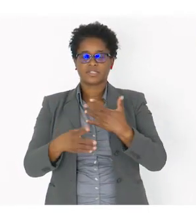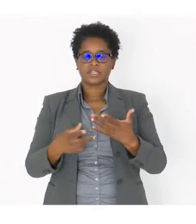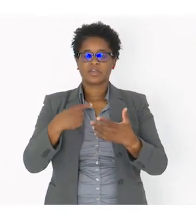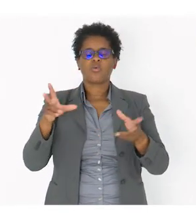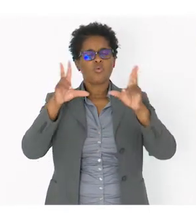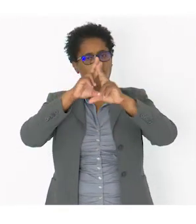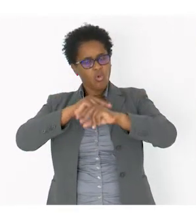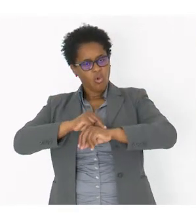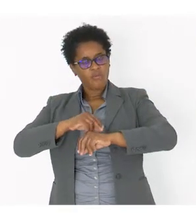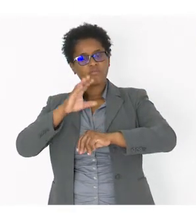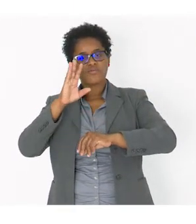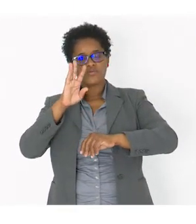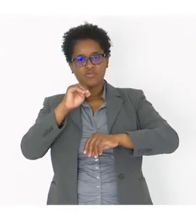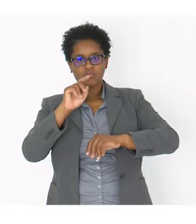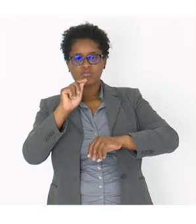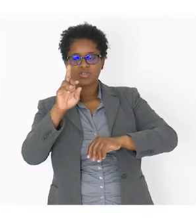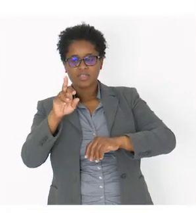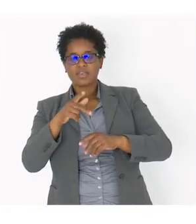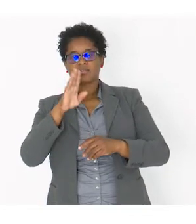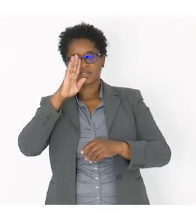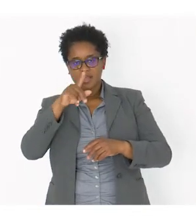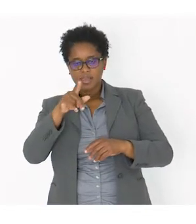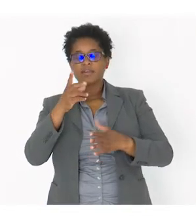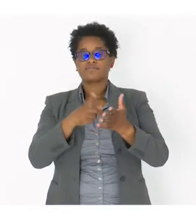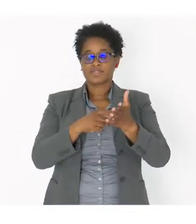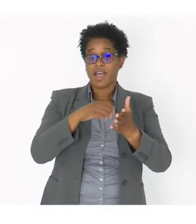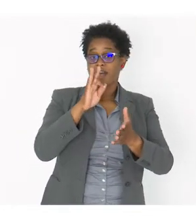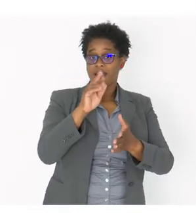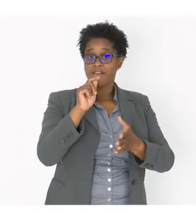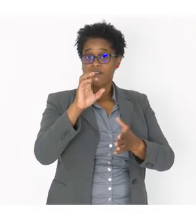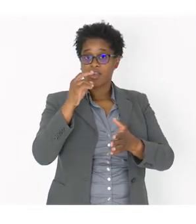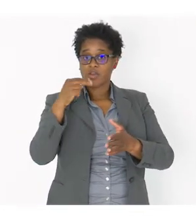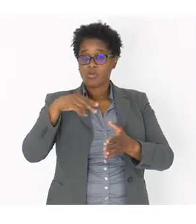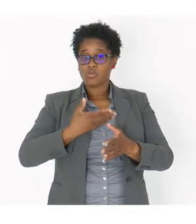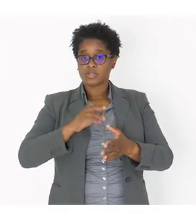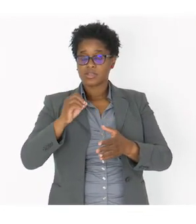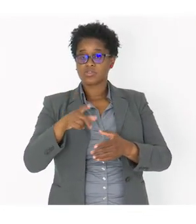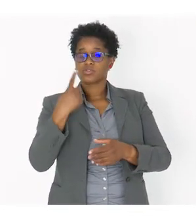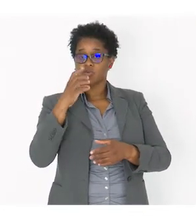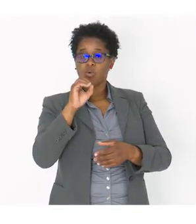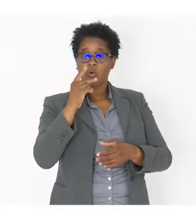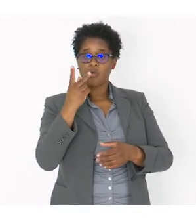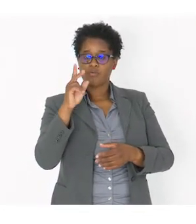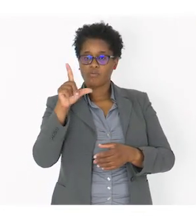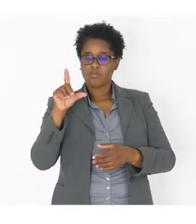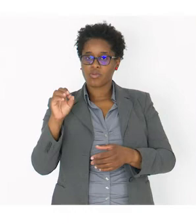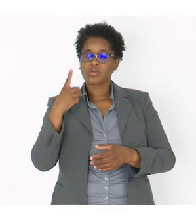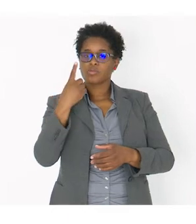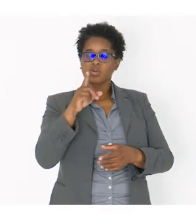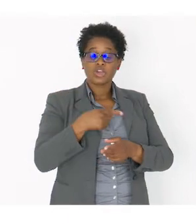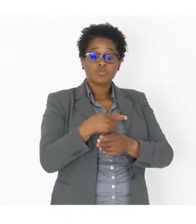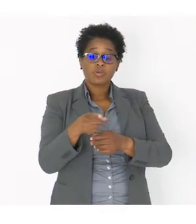um novo ser, é necessário a fecundação de um óvulo por um